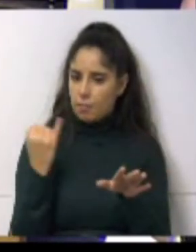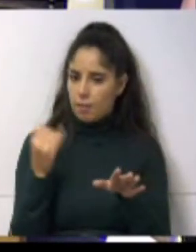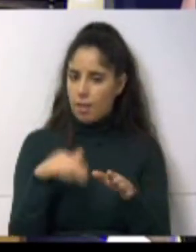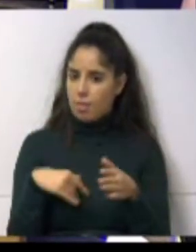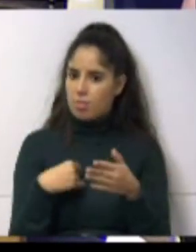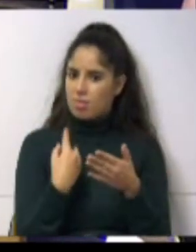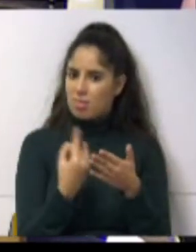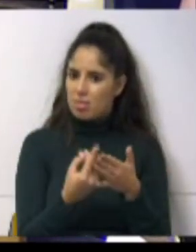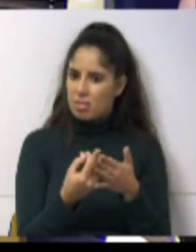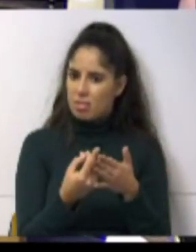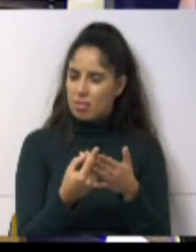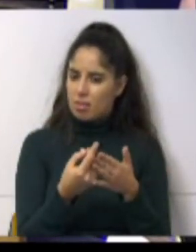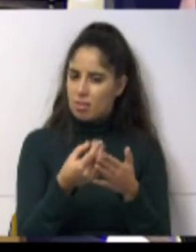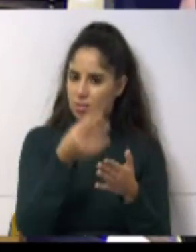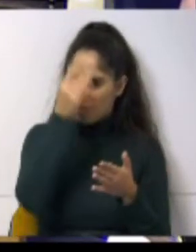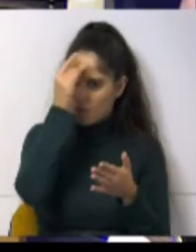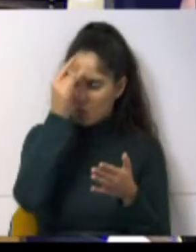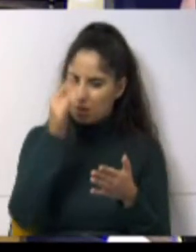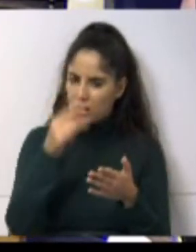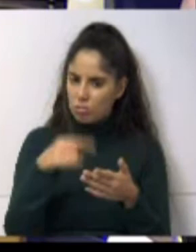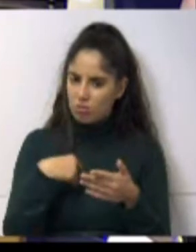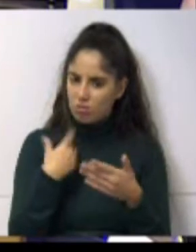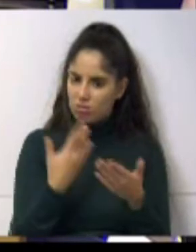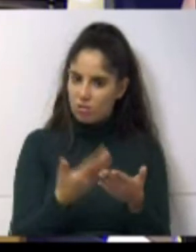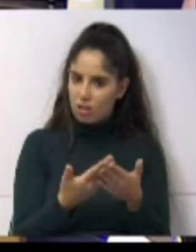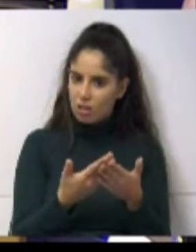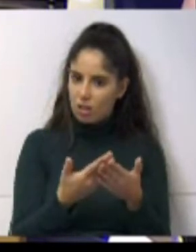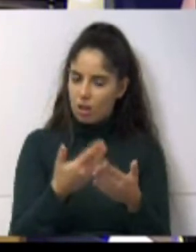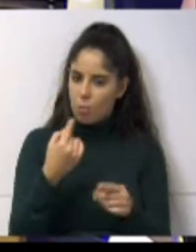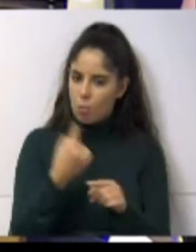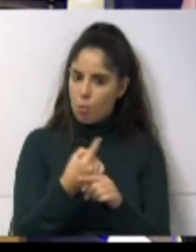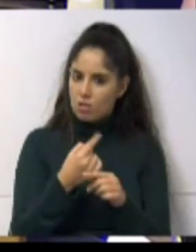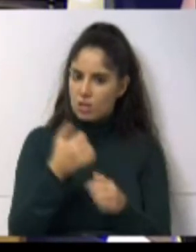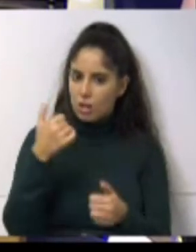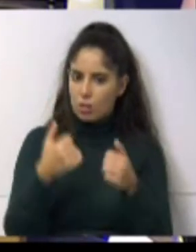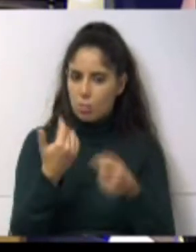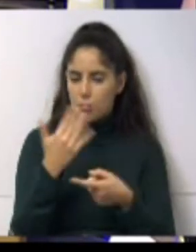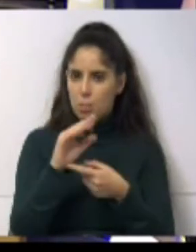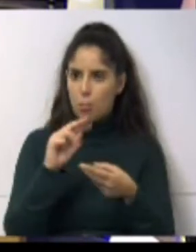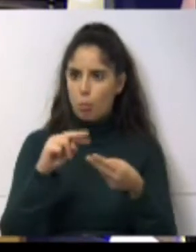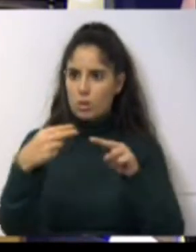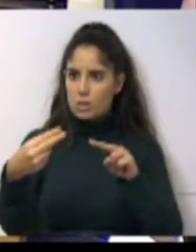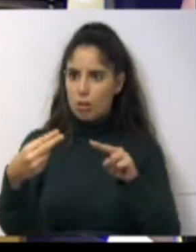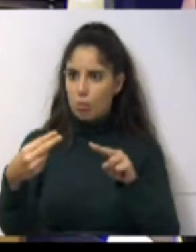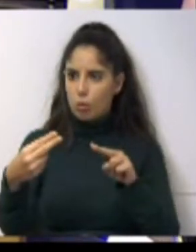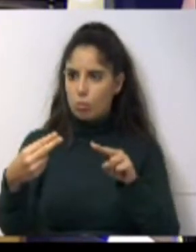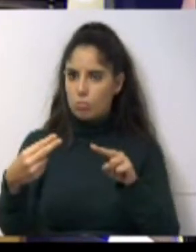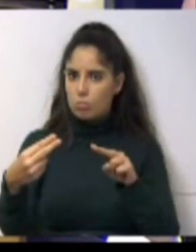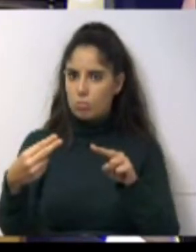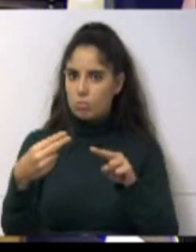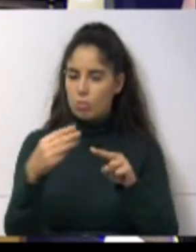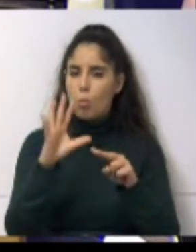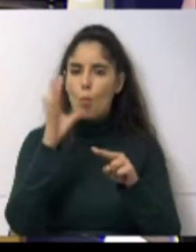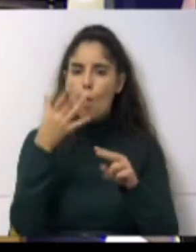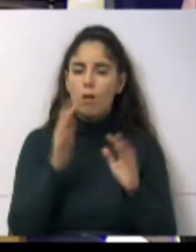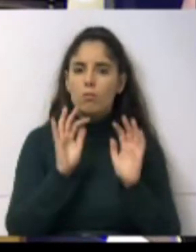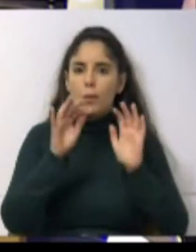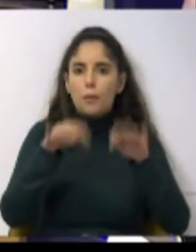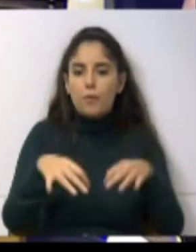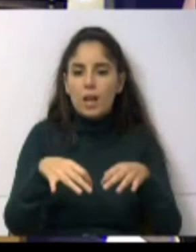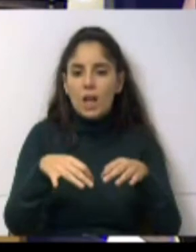sobre projetos comunitários que são suas concorrentes de municípios, por exemplo. Quando é que se acaba com